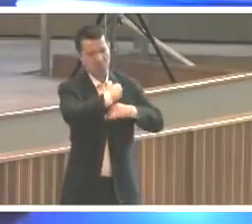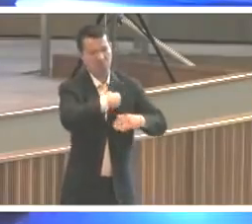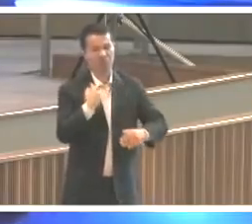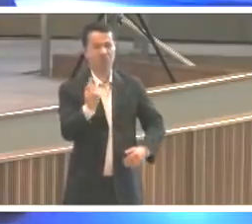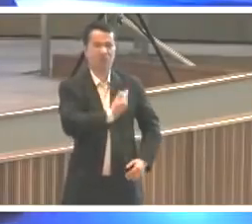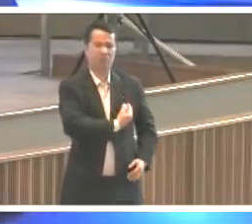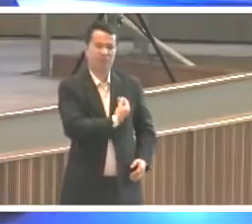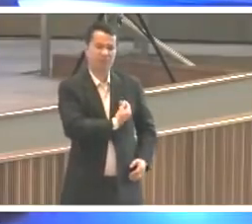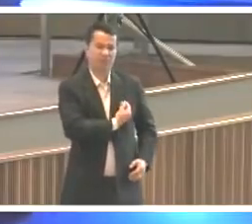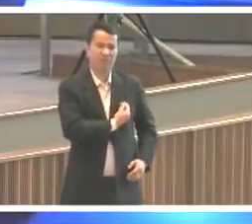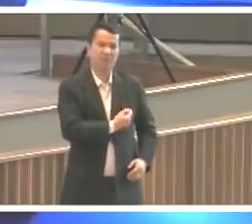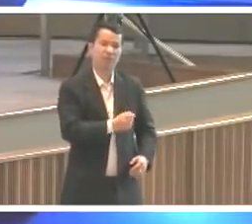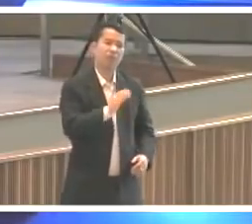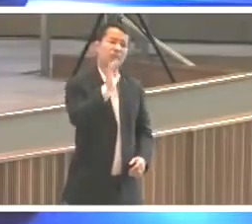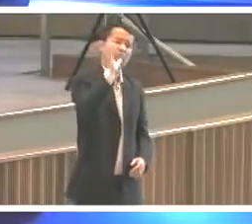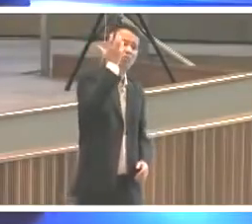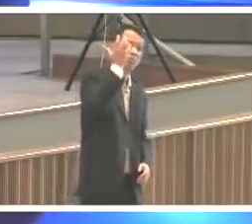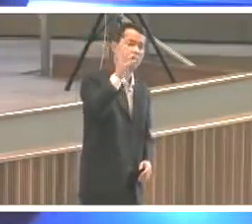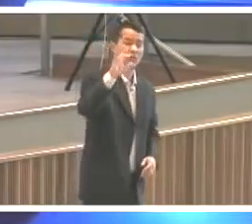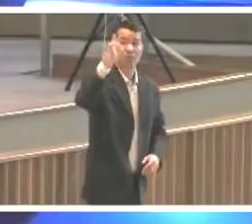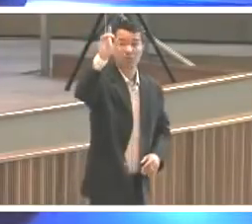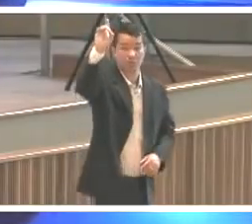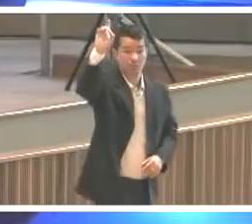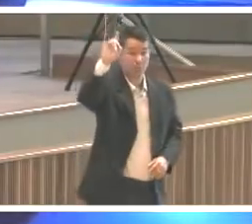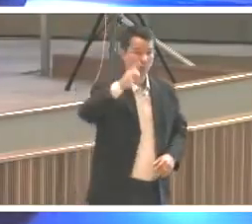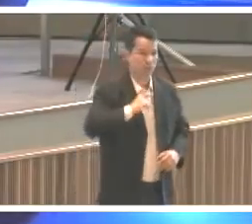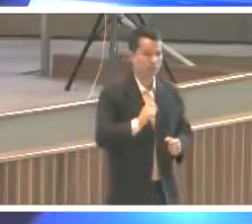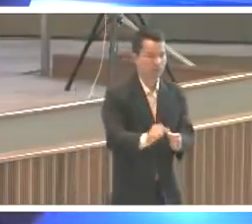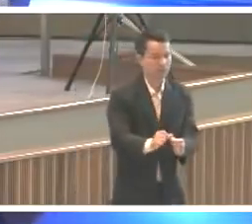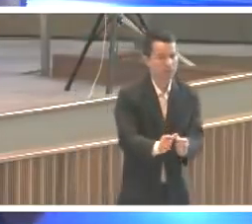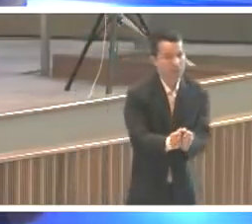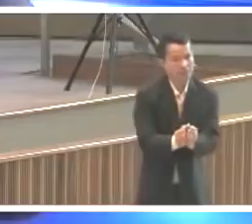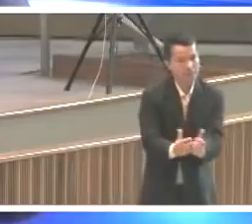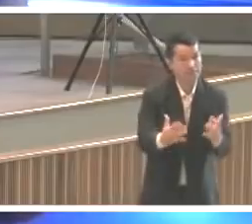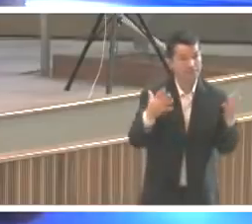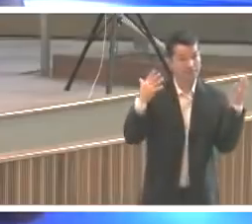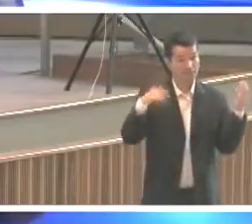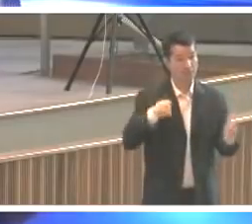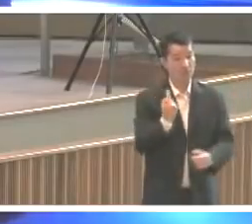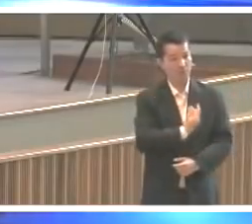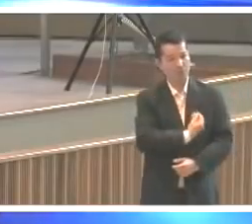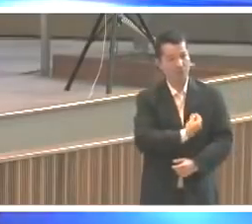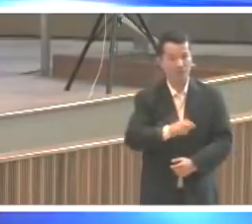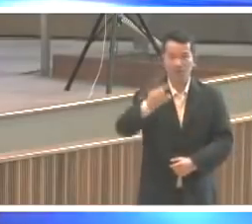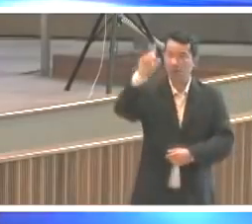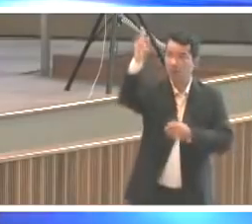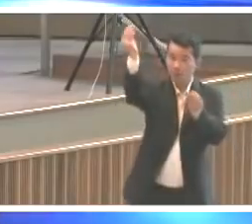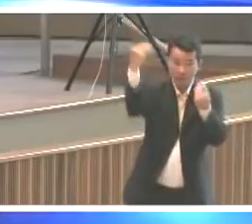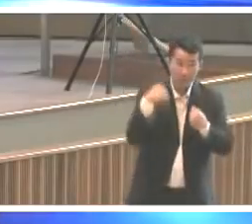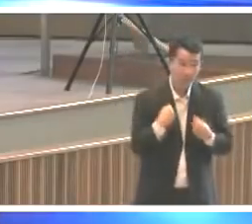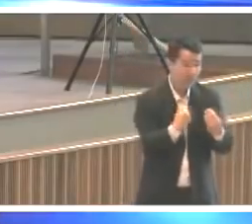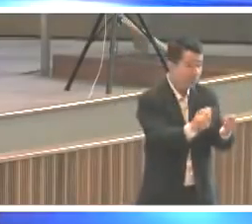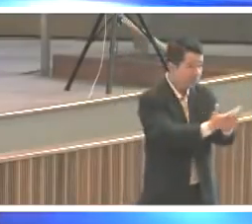muitas vezes quando Deus intervém na nossa vida, Ele está nos dando oportunidades.